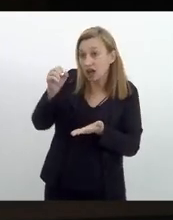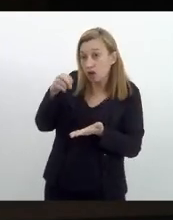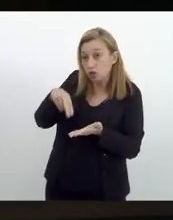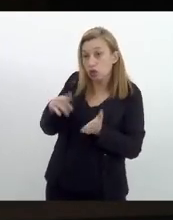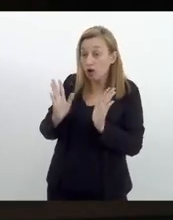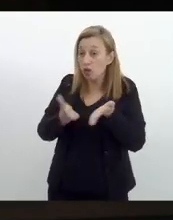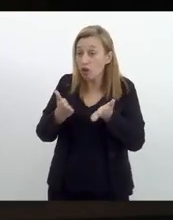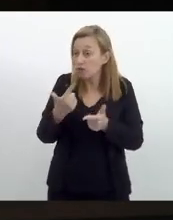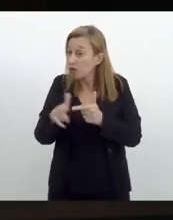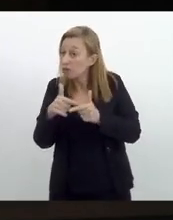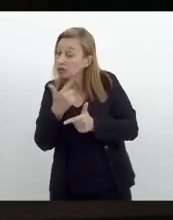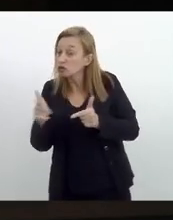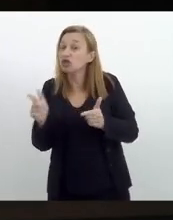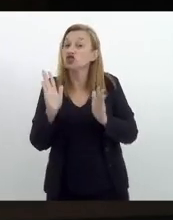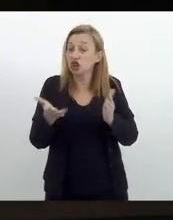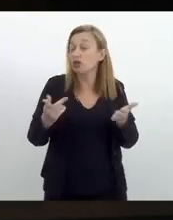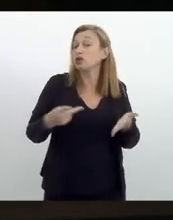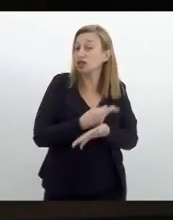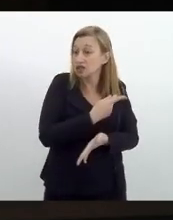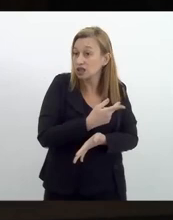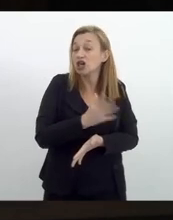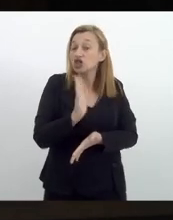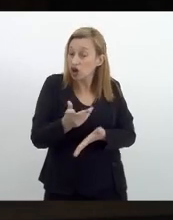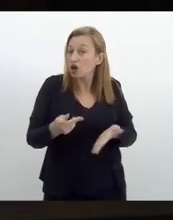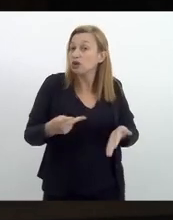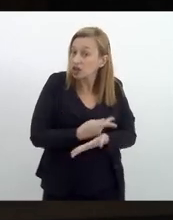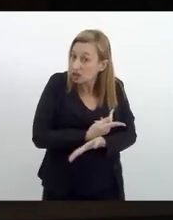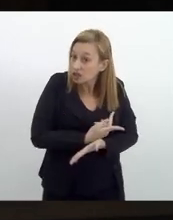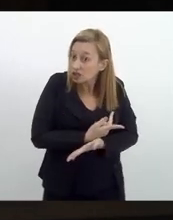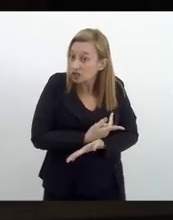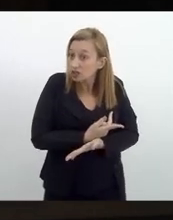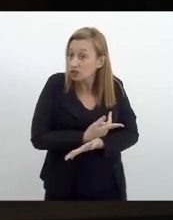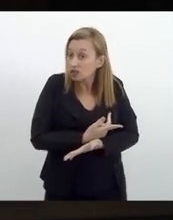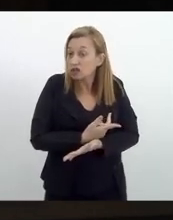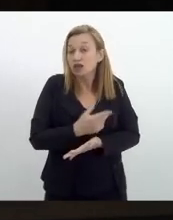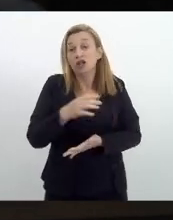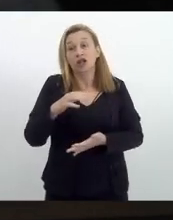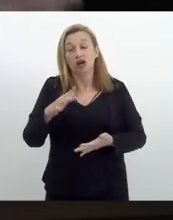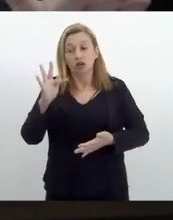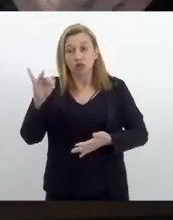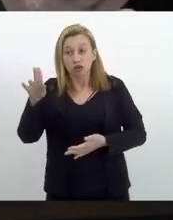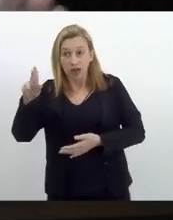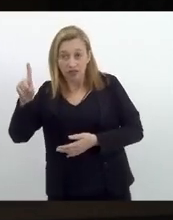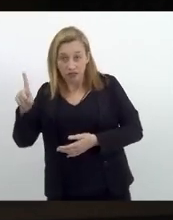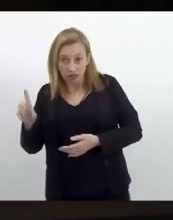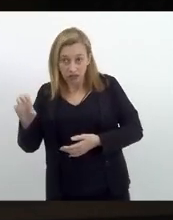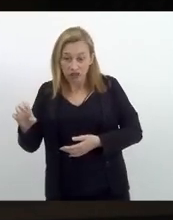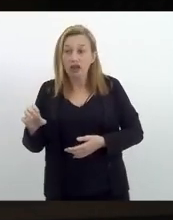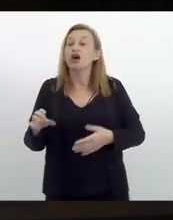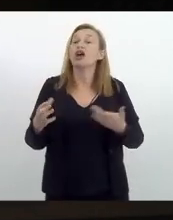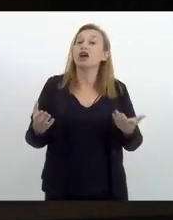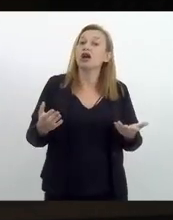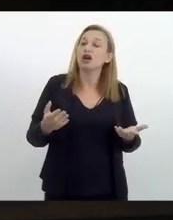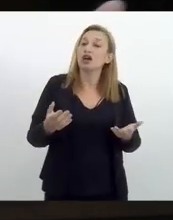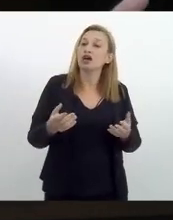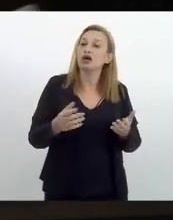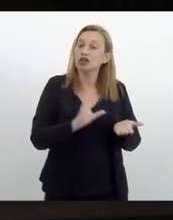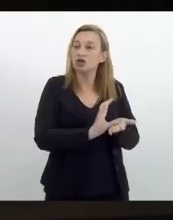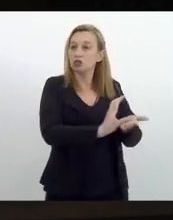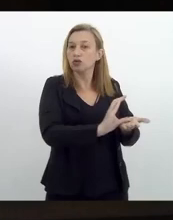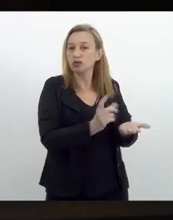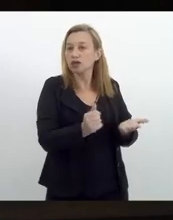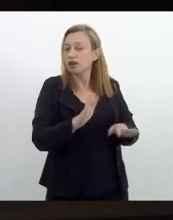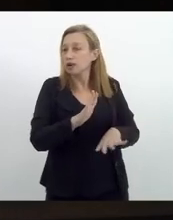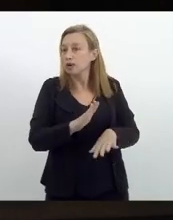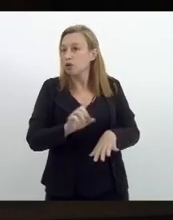nenhum, até porque já está acontecendo, já está acontecendo e a recurso é do Fundeb. Agora, não aos demais destaques, é